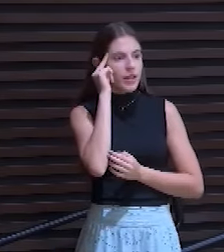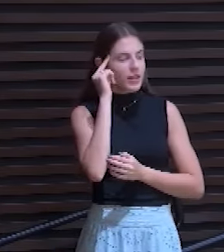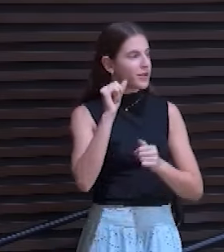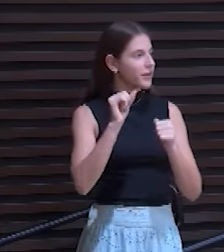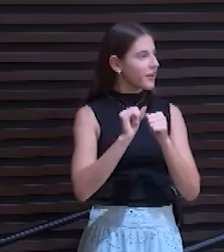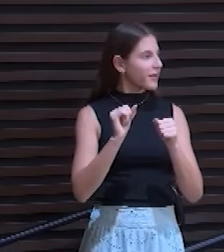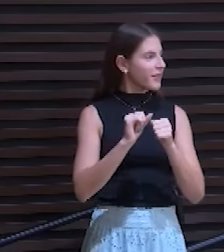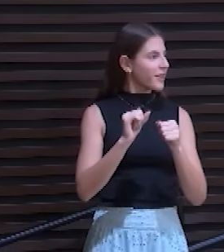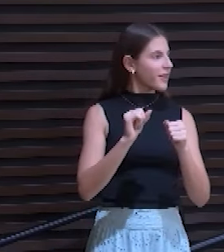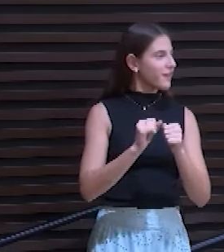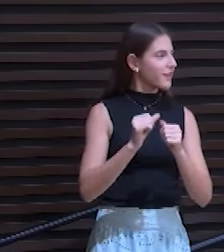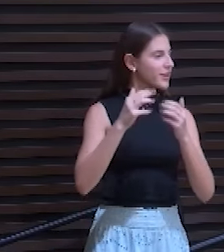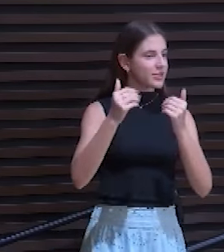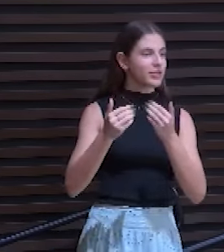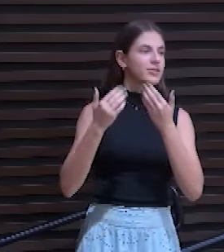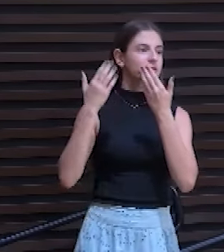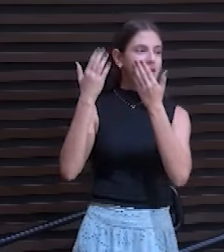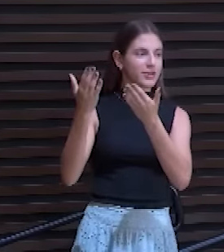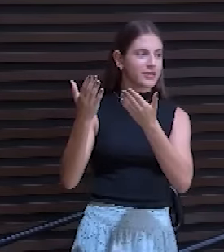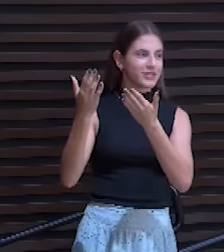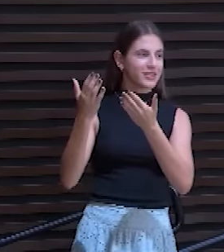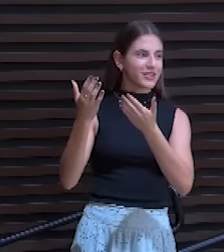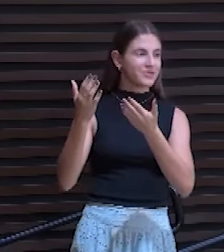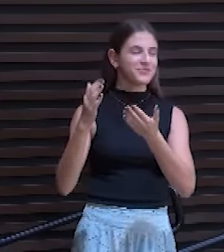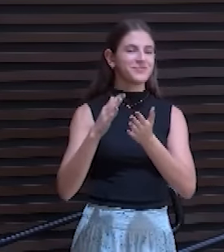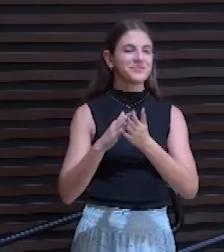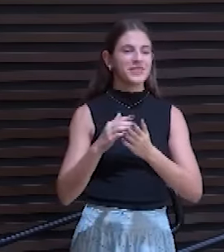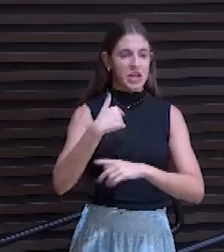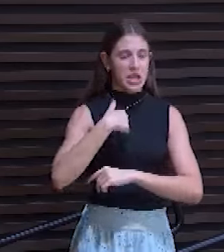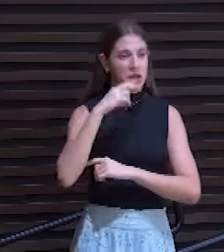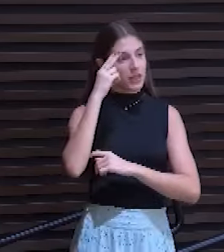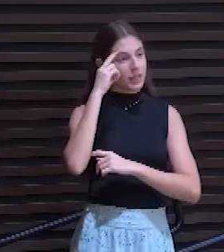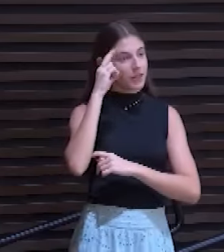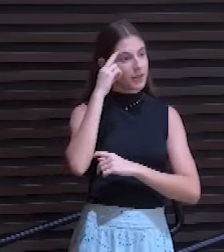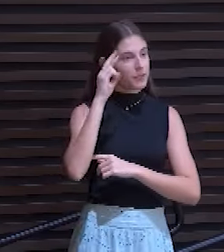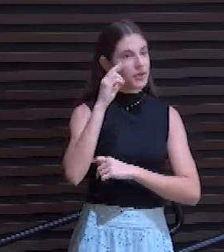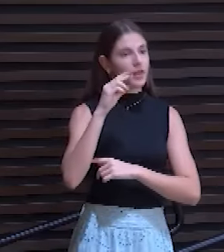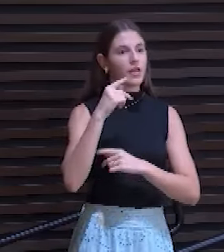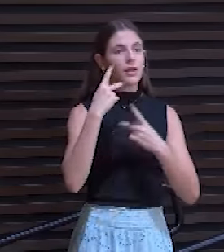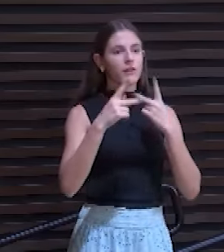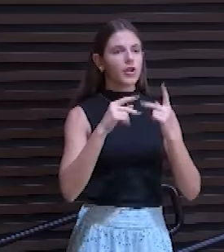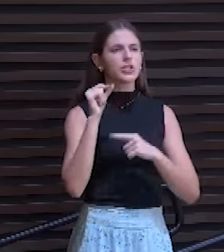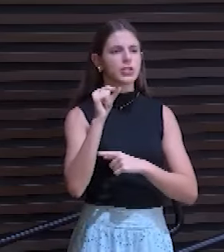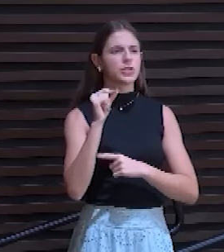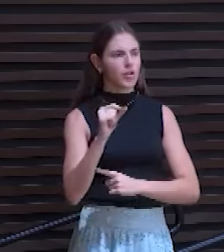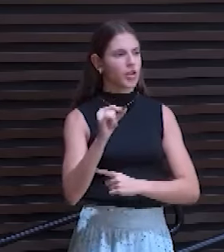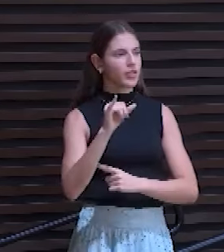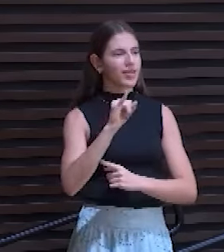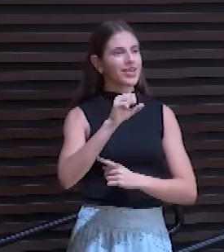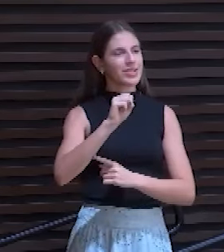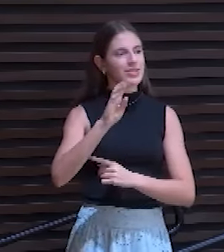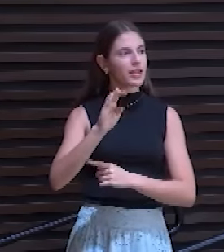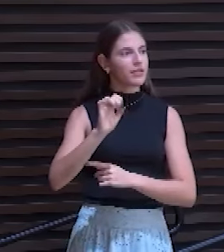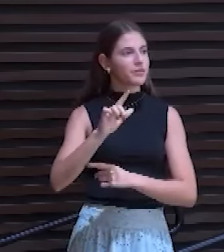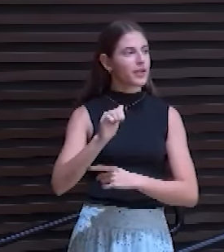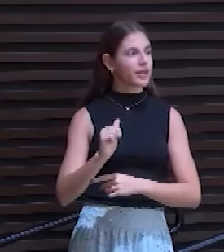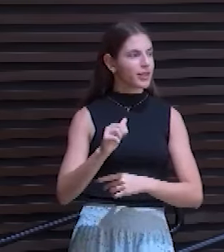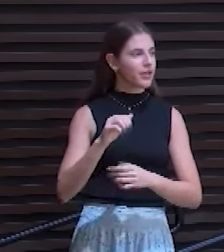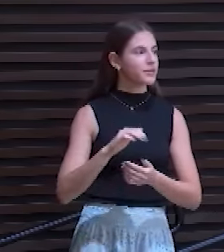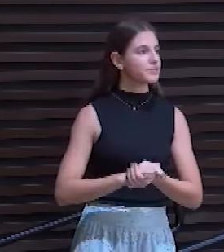porque a gente fala e não esquece das coisas, mas eu lembro. E ele virou e falou, de quem que é Isabela? E eu todo, já pronto,